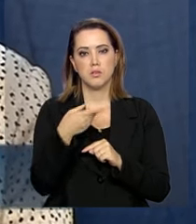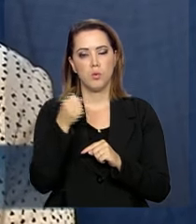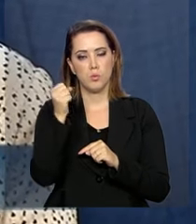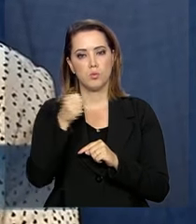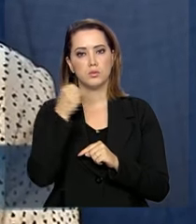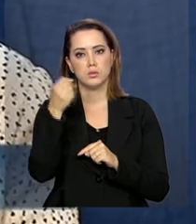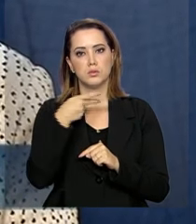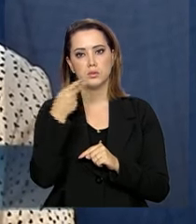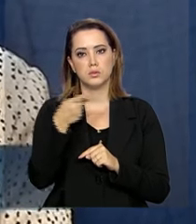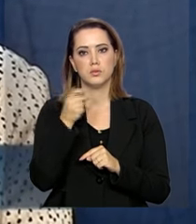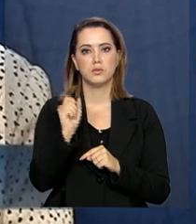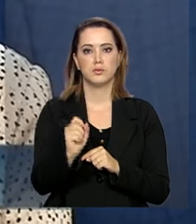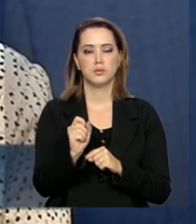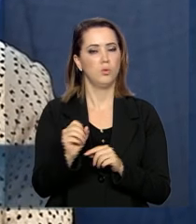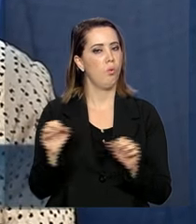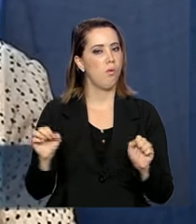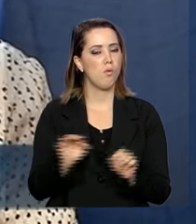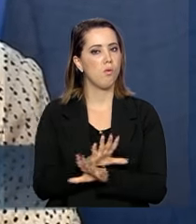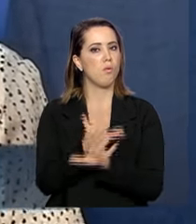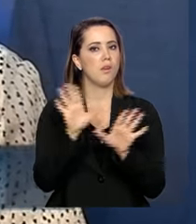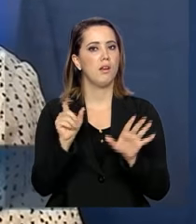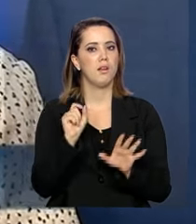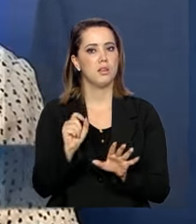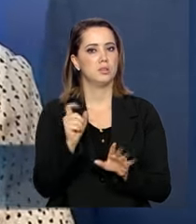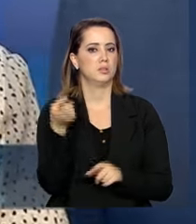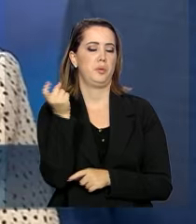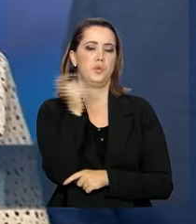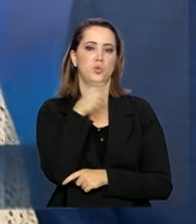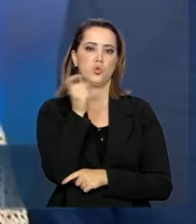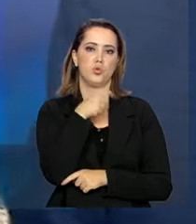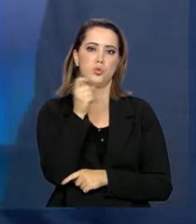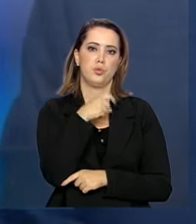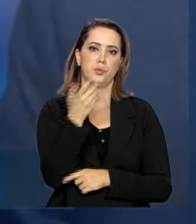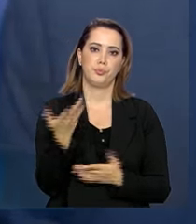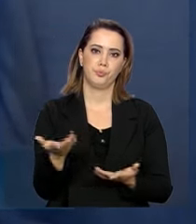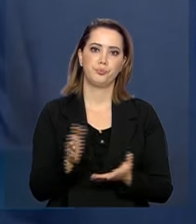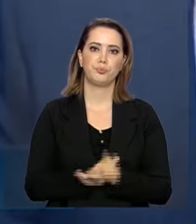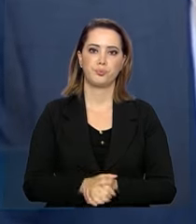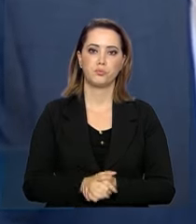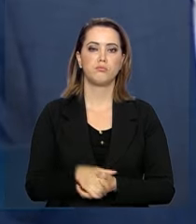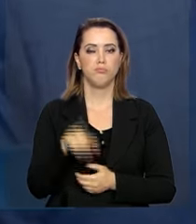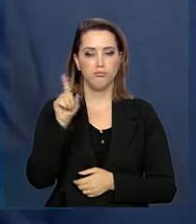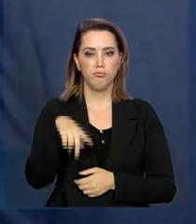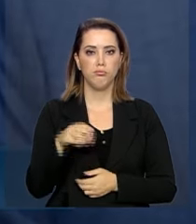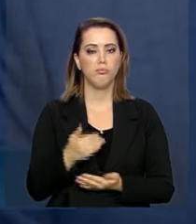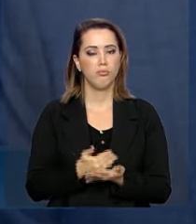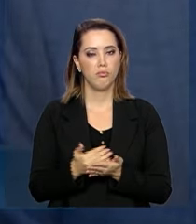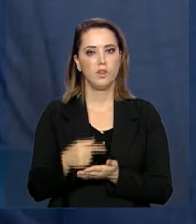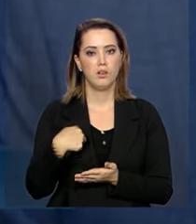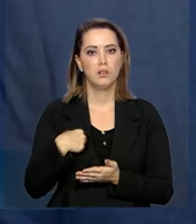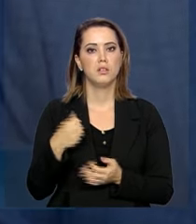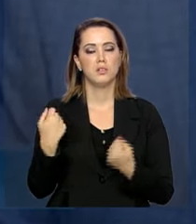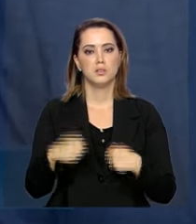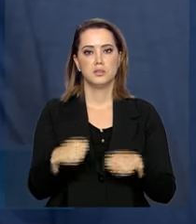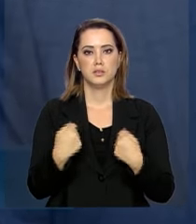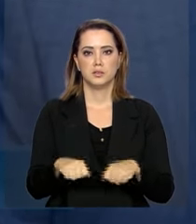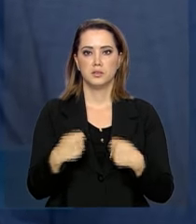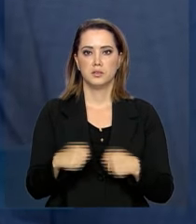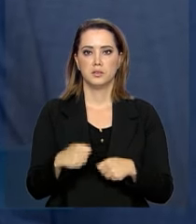assim, restou claramente desmentida. Finalmente, também carece de